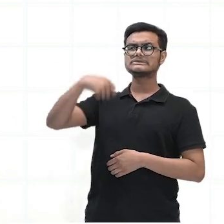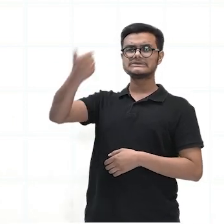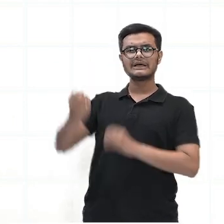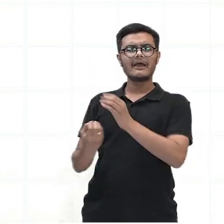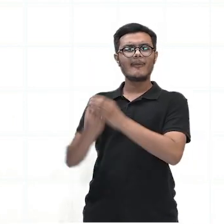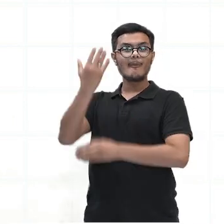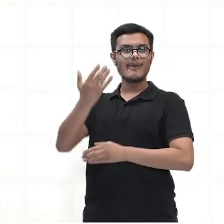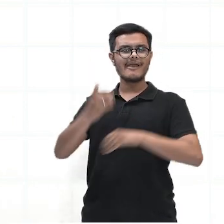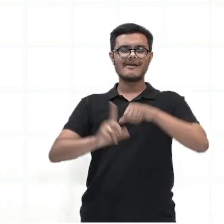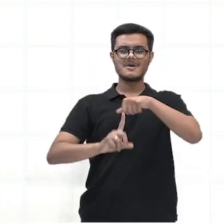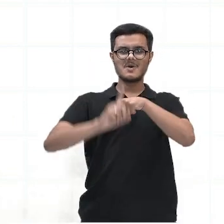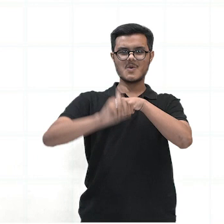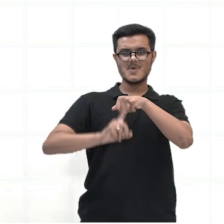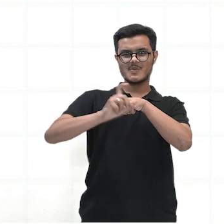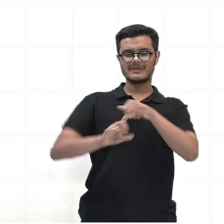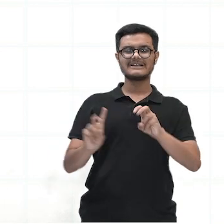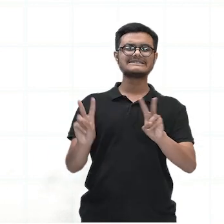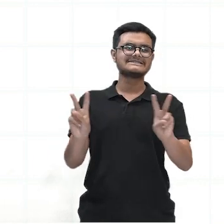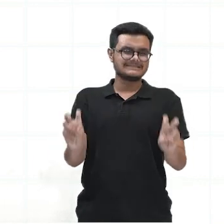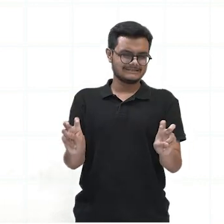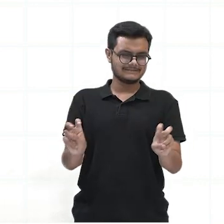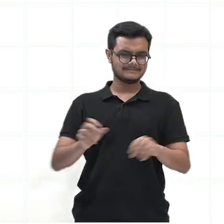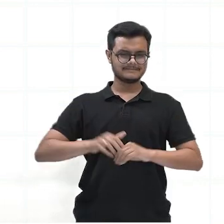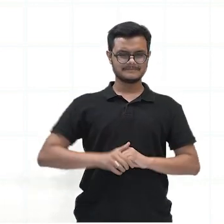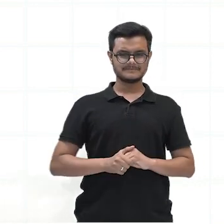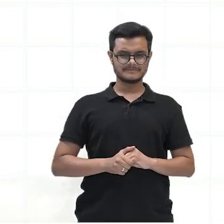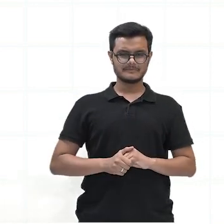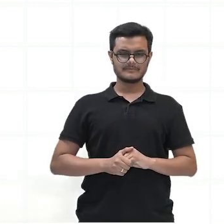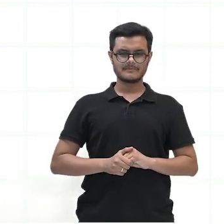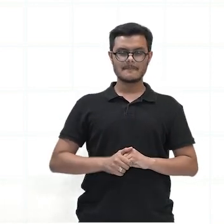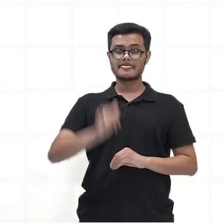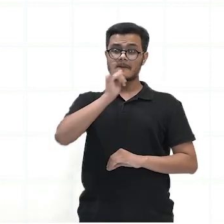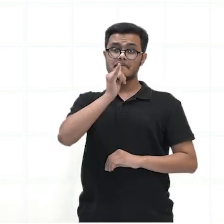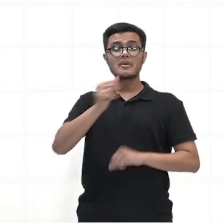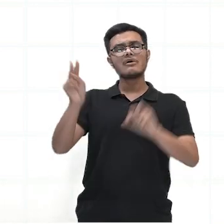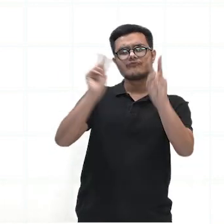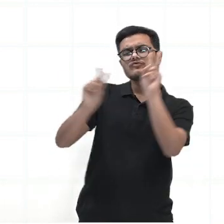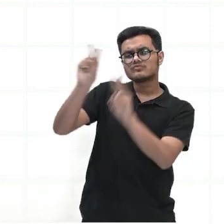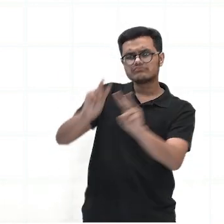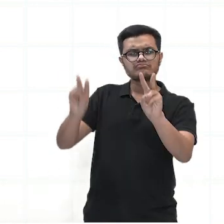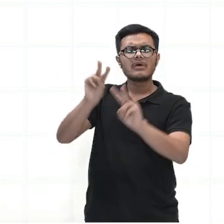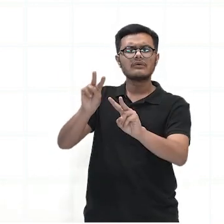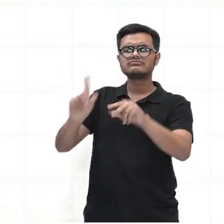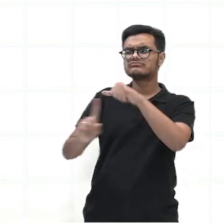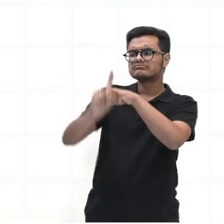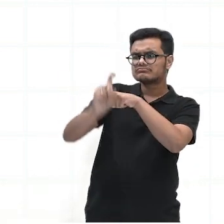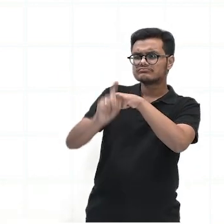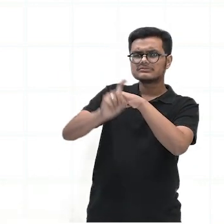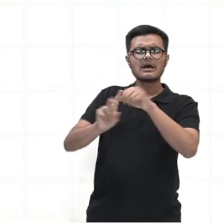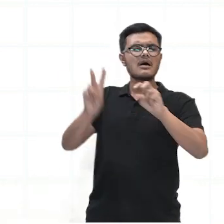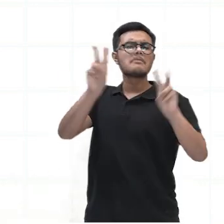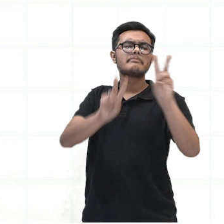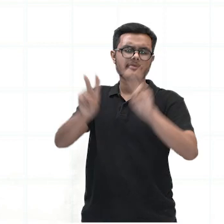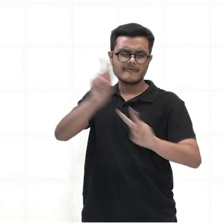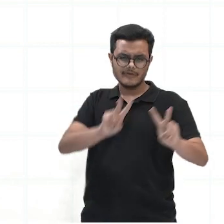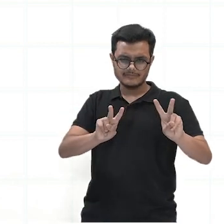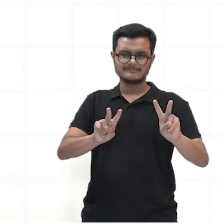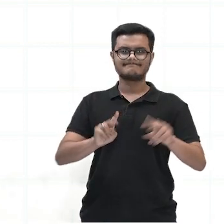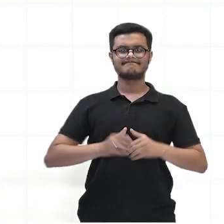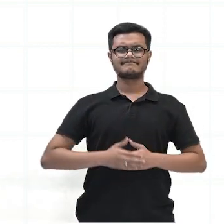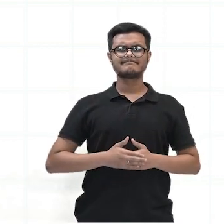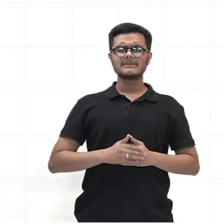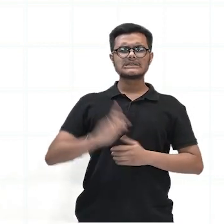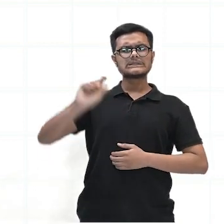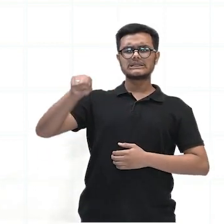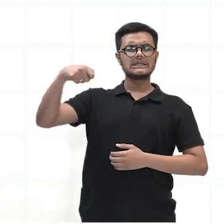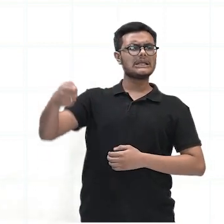this, ou visual language? Este, no caso, esta linguagem visual. Quem que